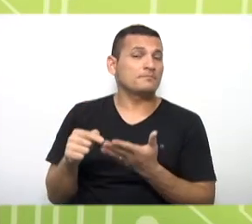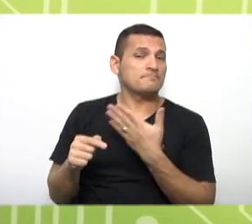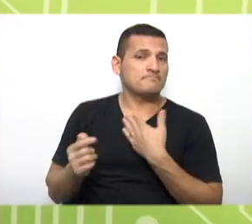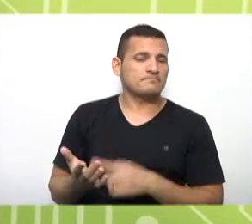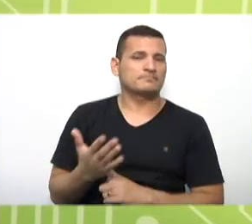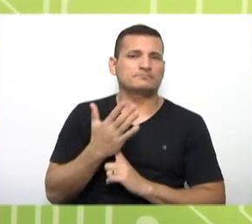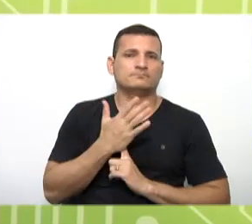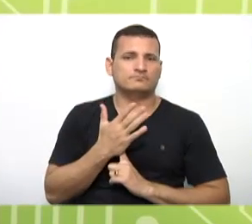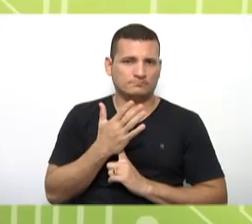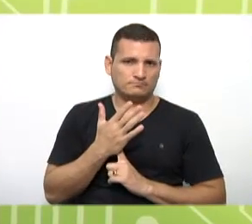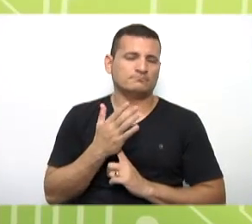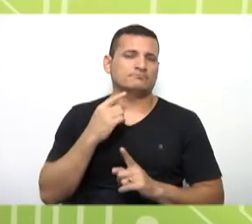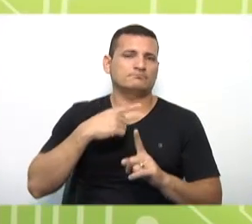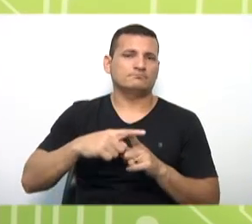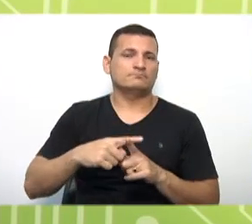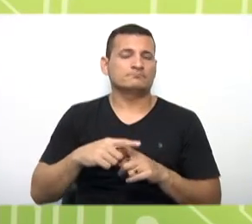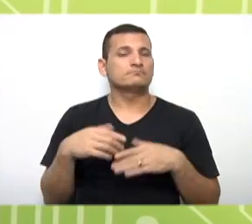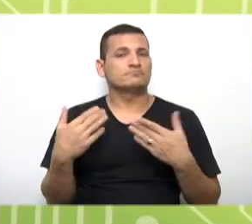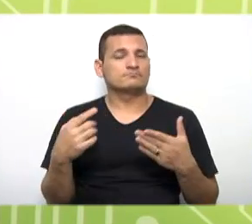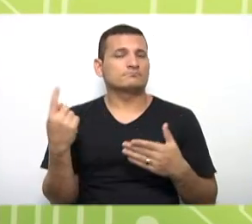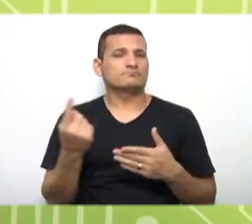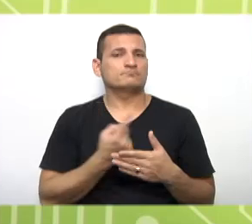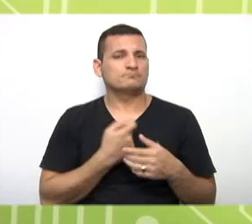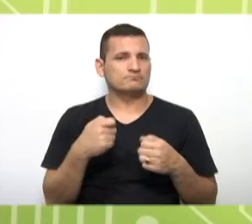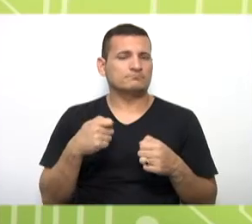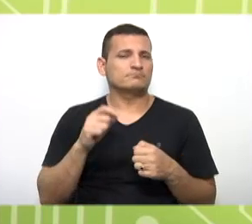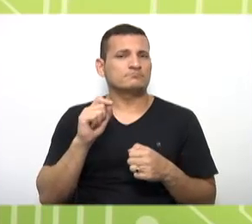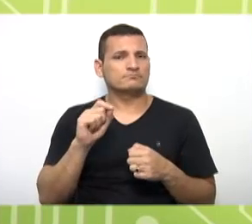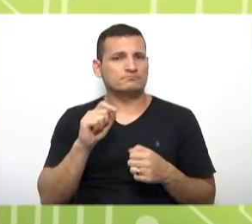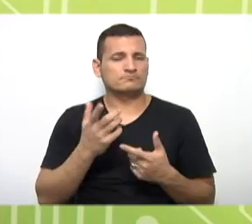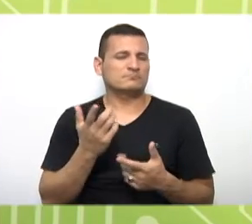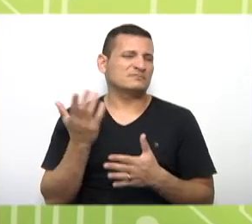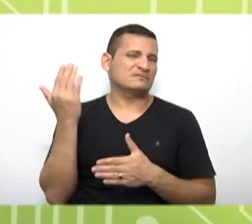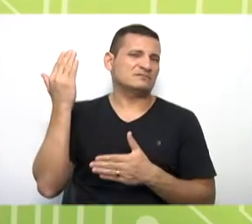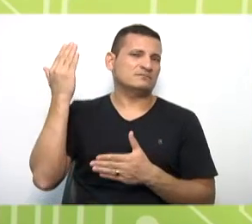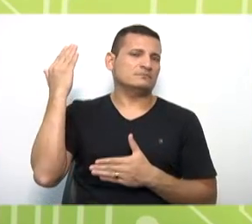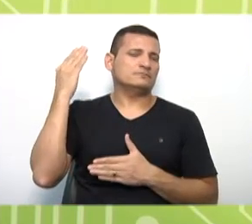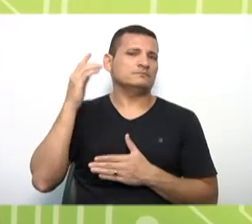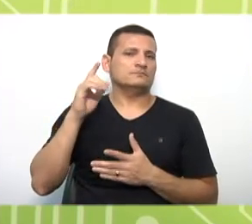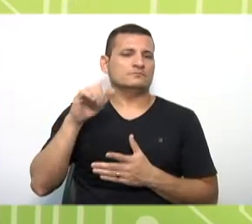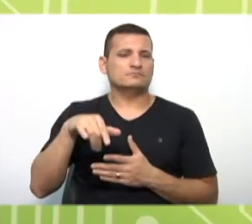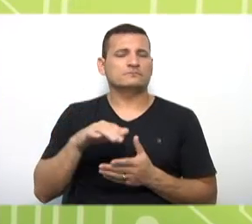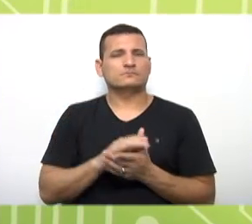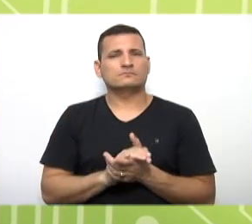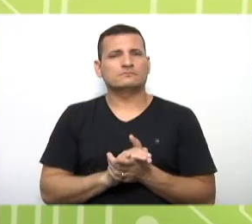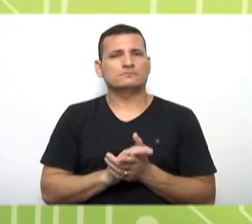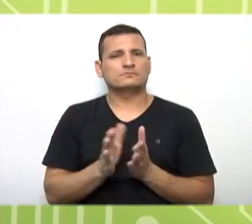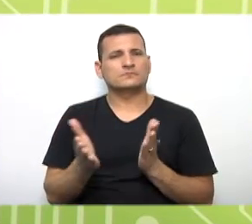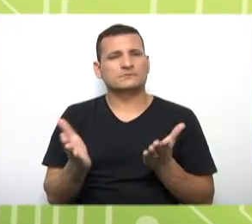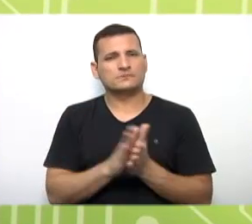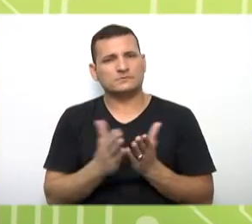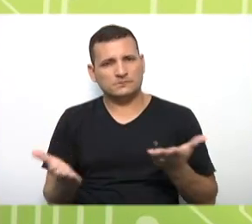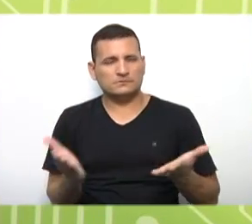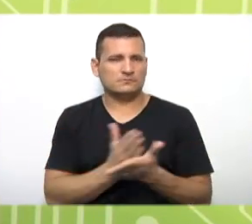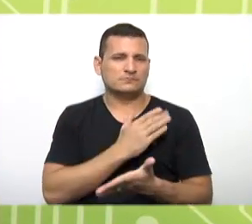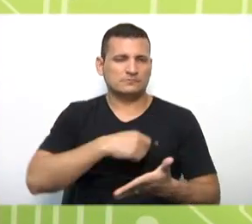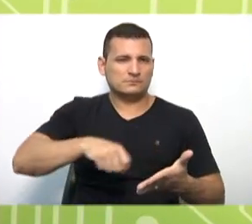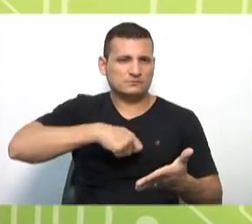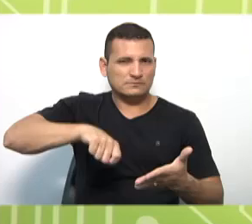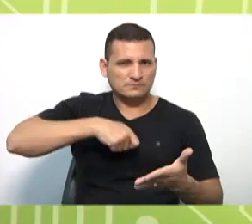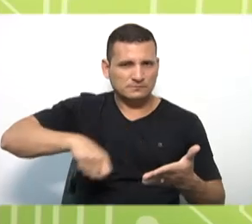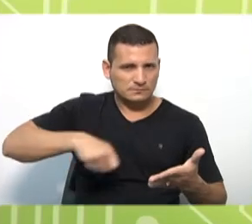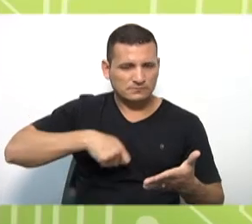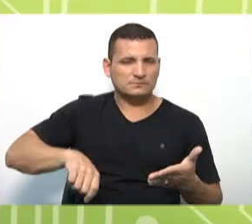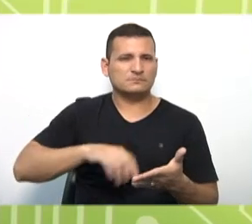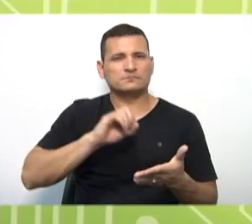favor. Então, nós precisamos, o que era antigamente registrado em livros caixa, em livros de